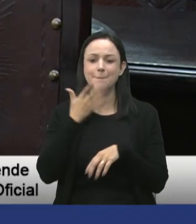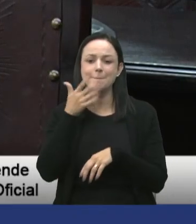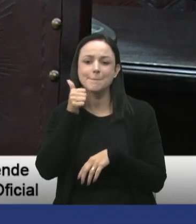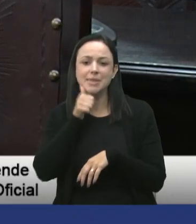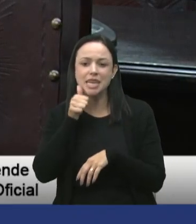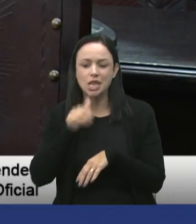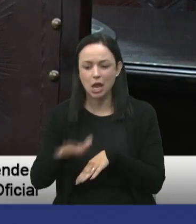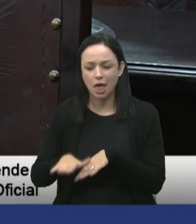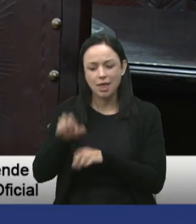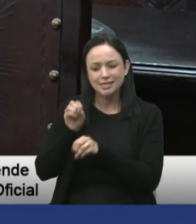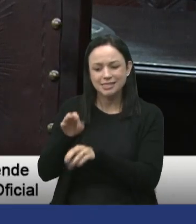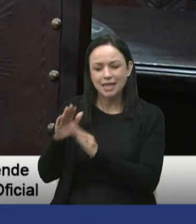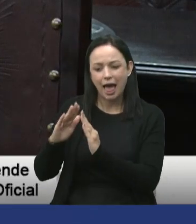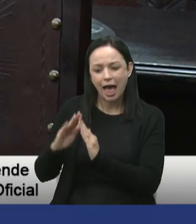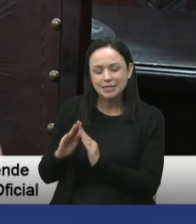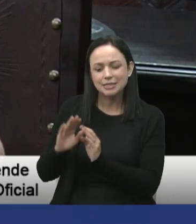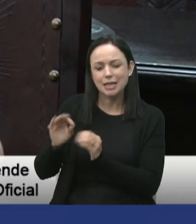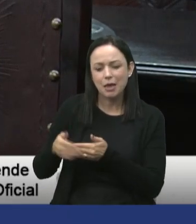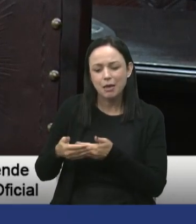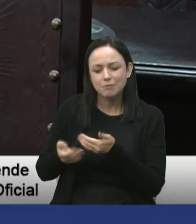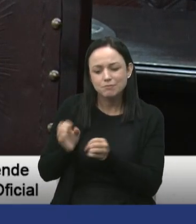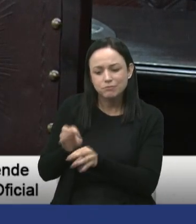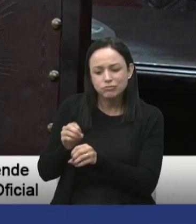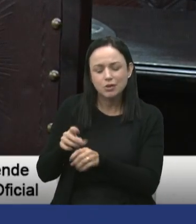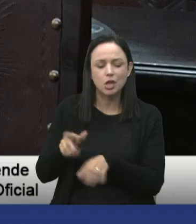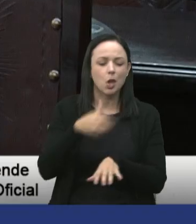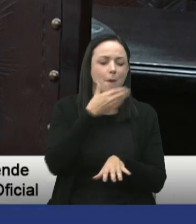de carrinho, e isso vem